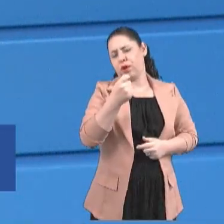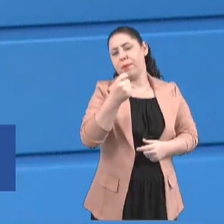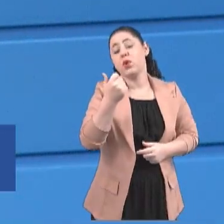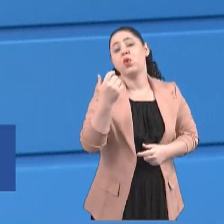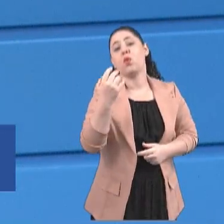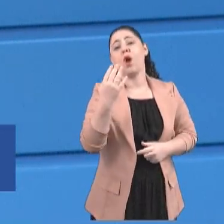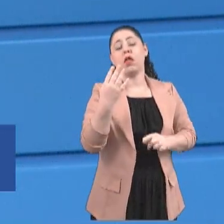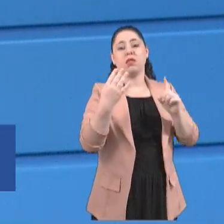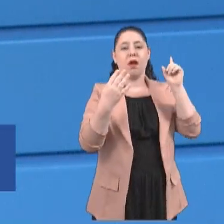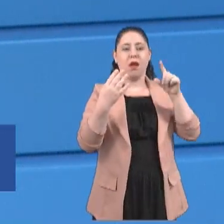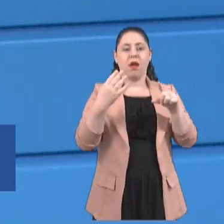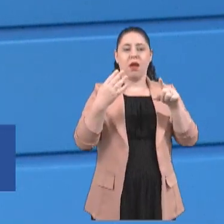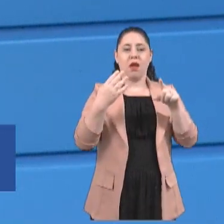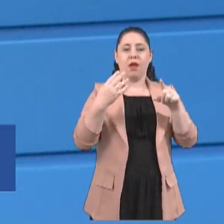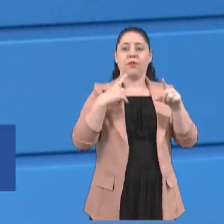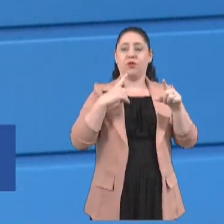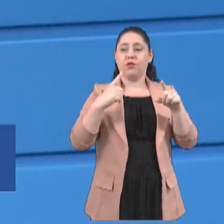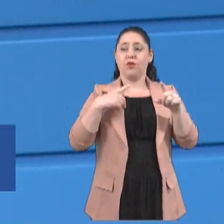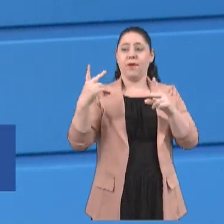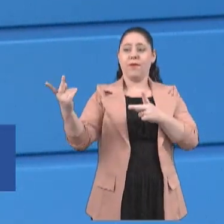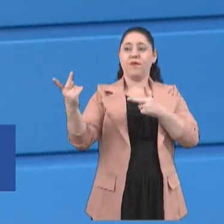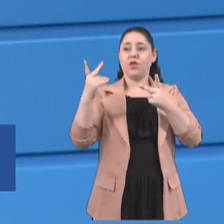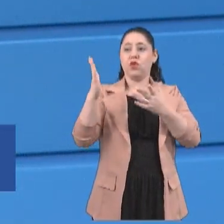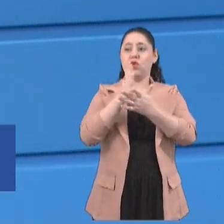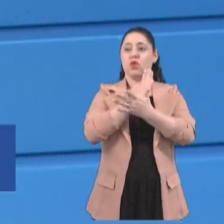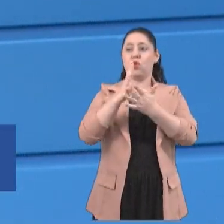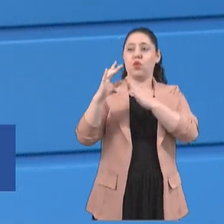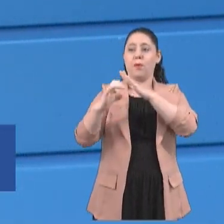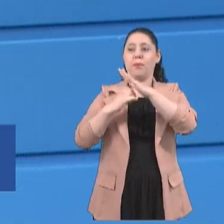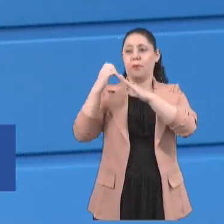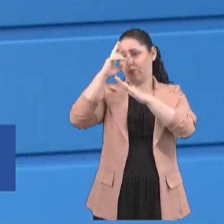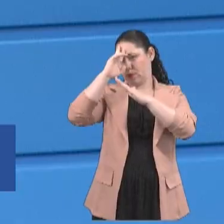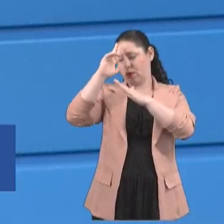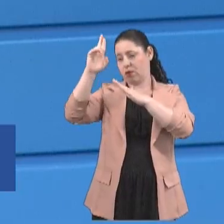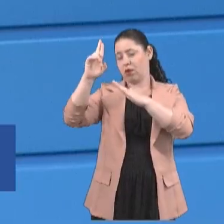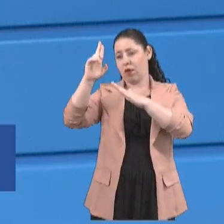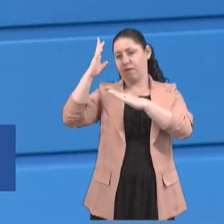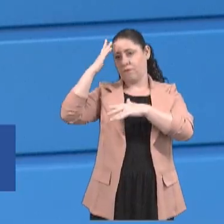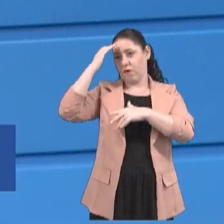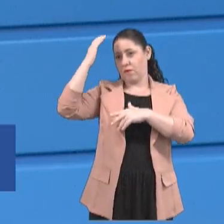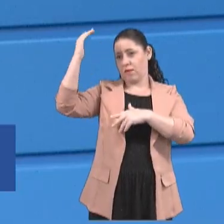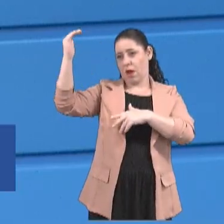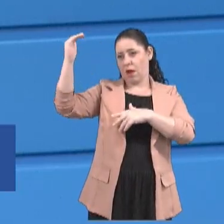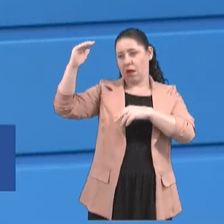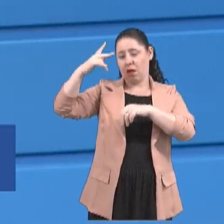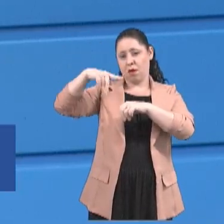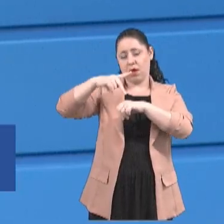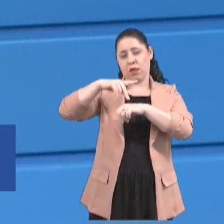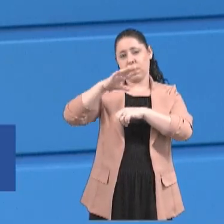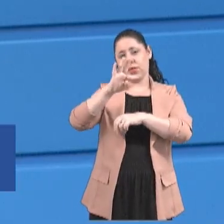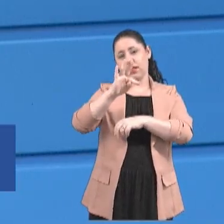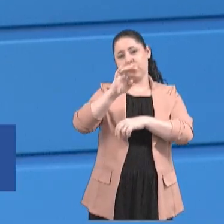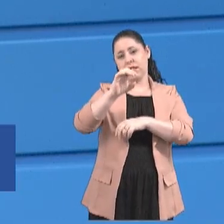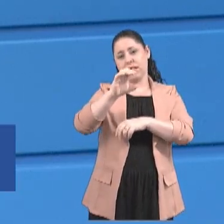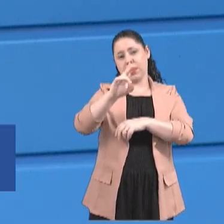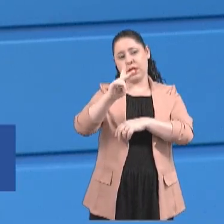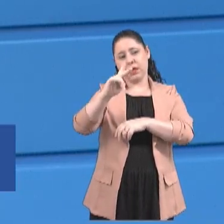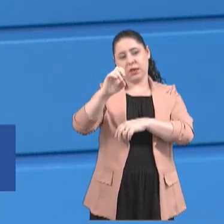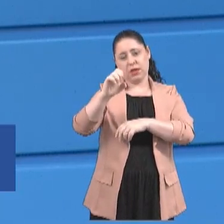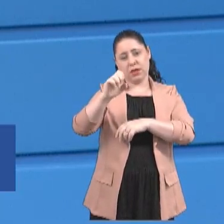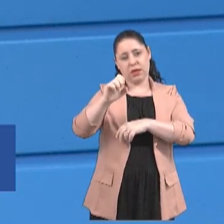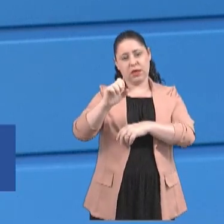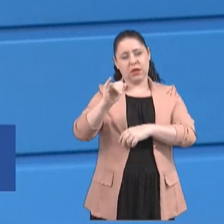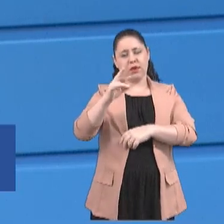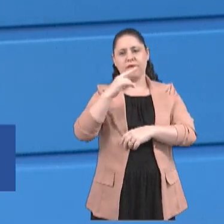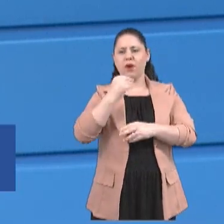2004, e eu recebi a visita de alguns empresários aqui, da famosa International Paper. Me